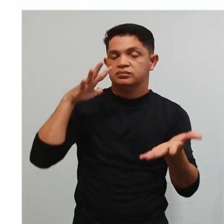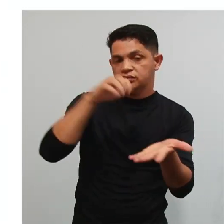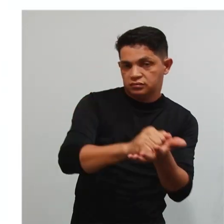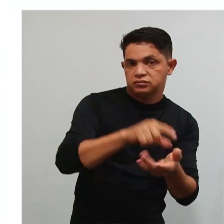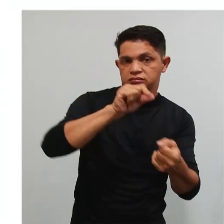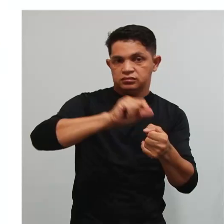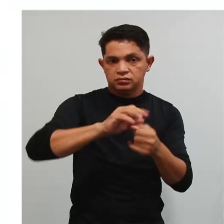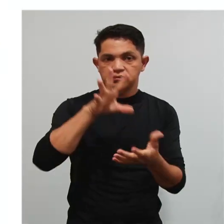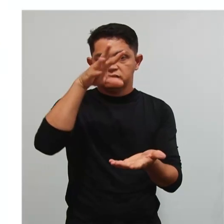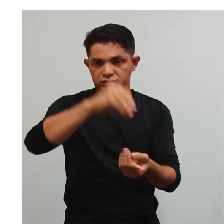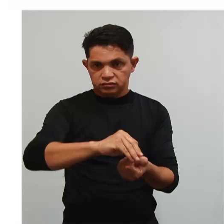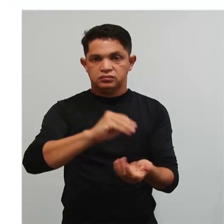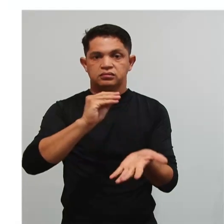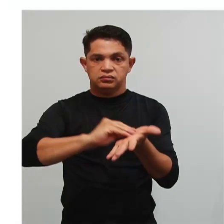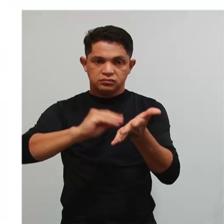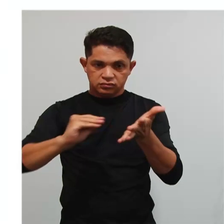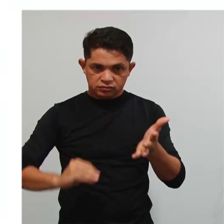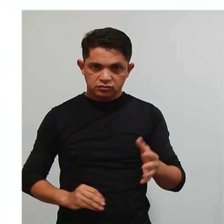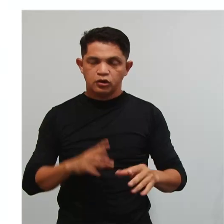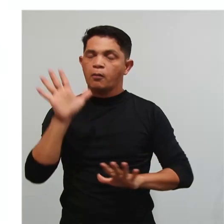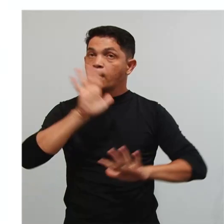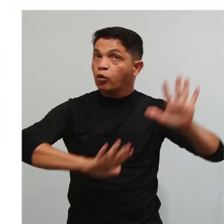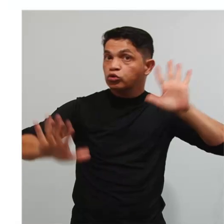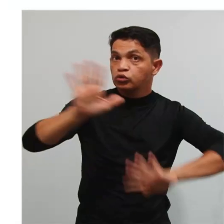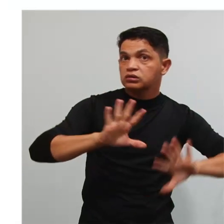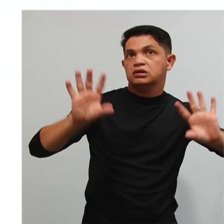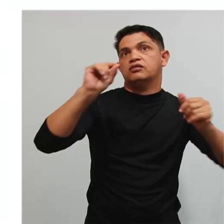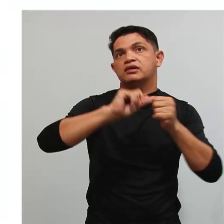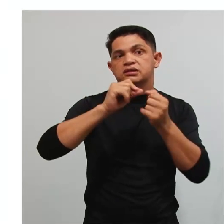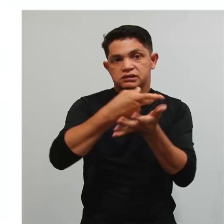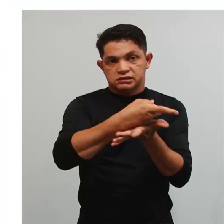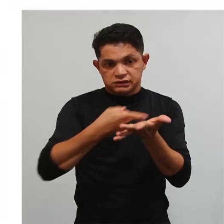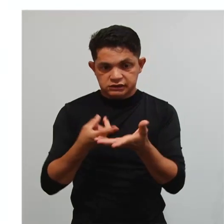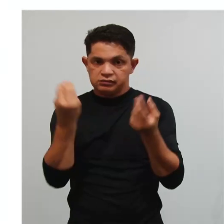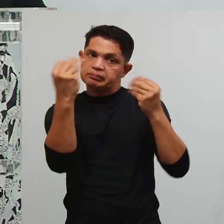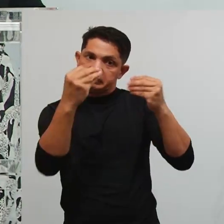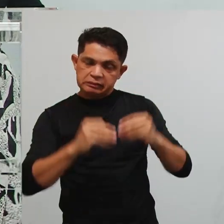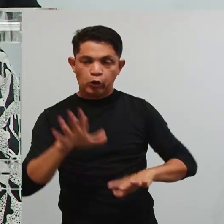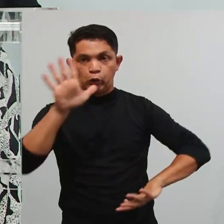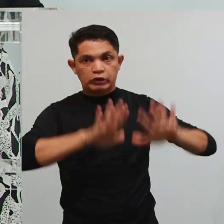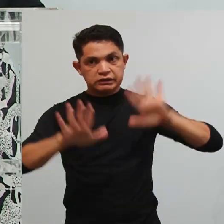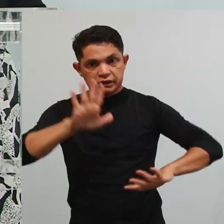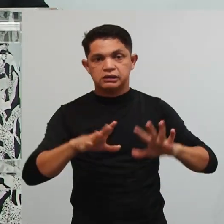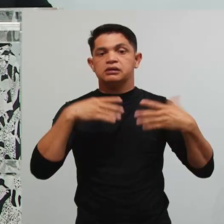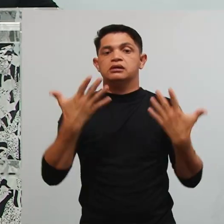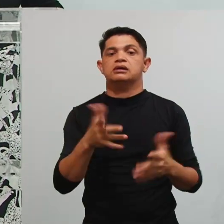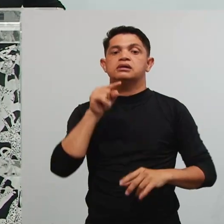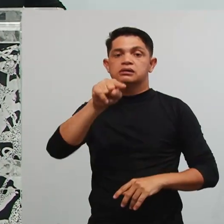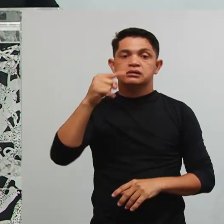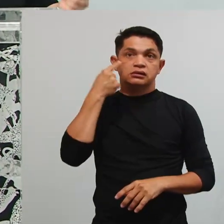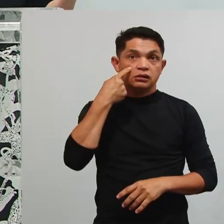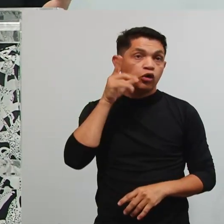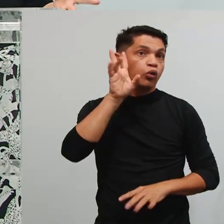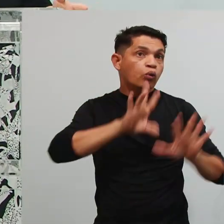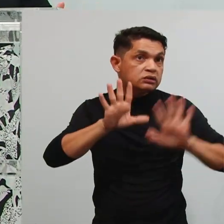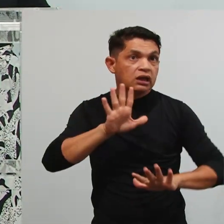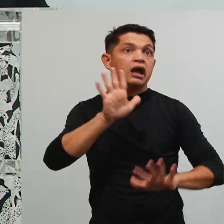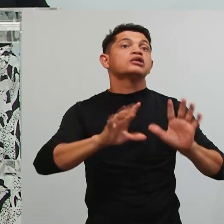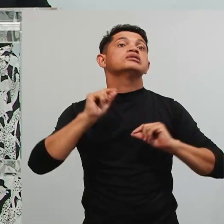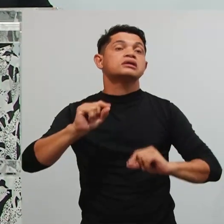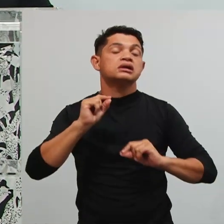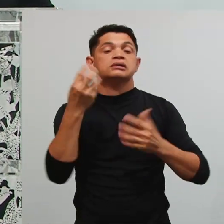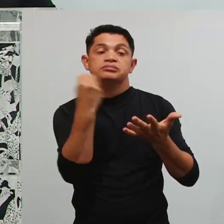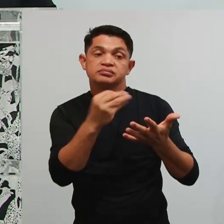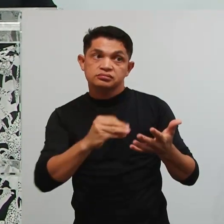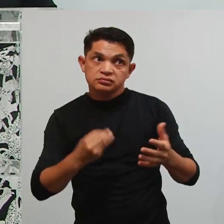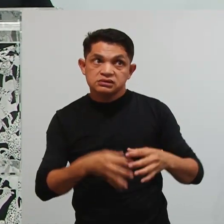lei. Então, tem que ter muito cuidado na hora de fazer uma declaração, porque se você, né, fizer uma